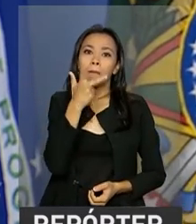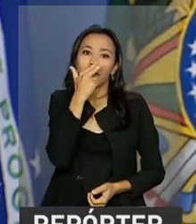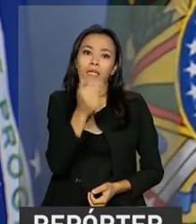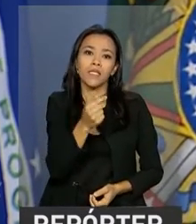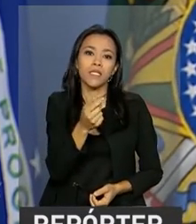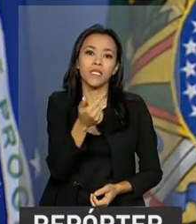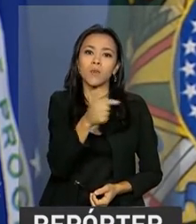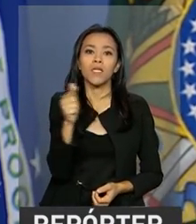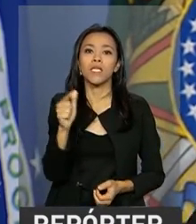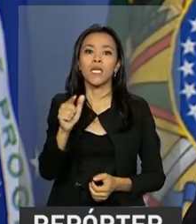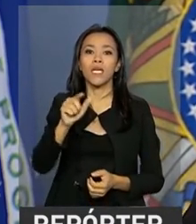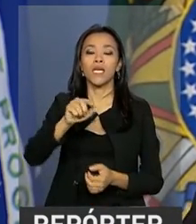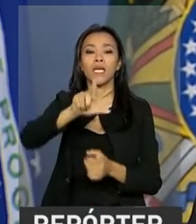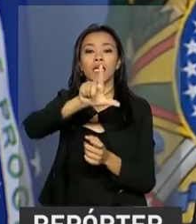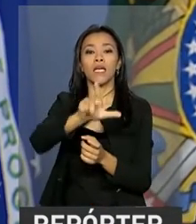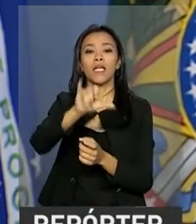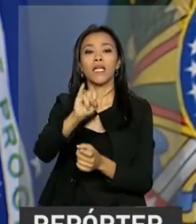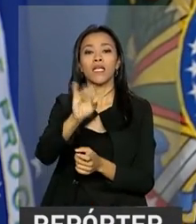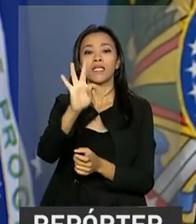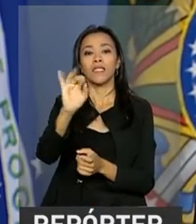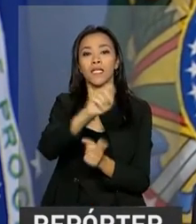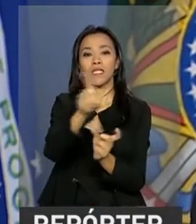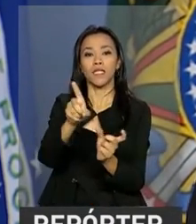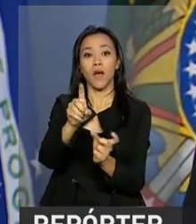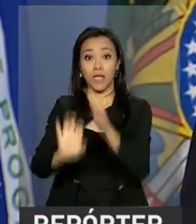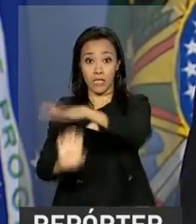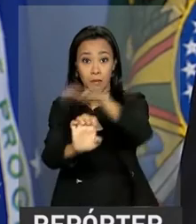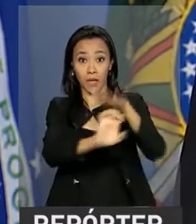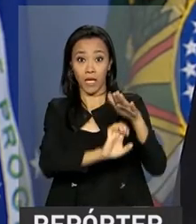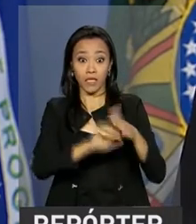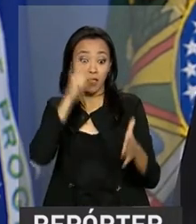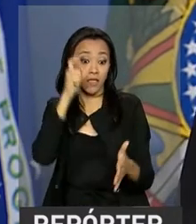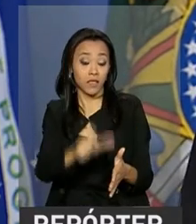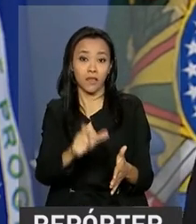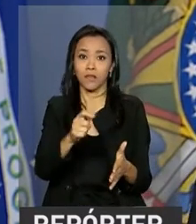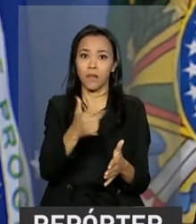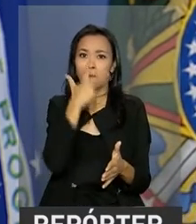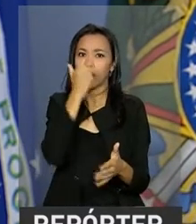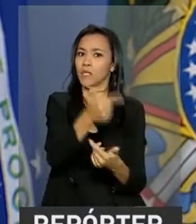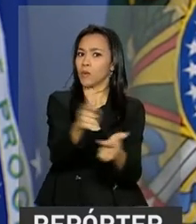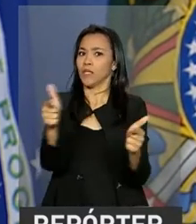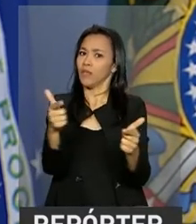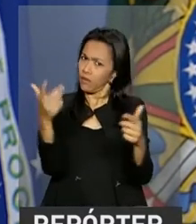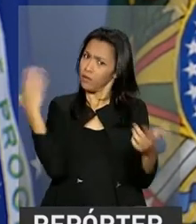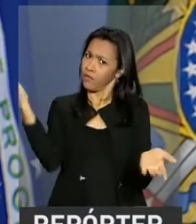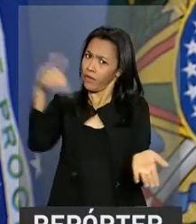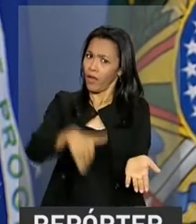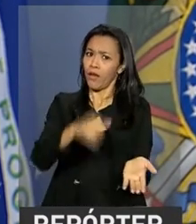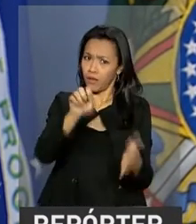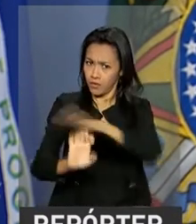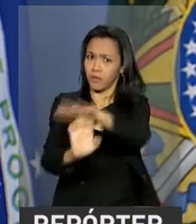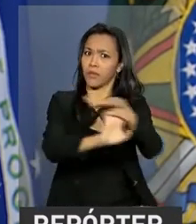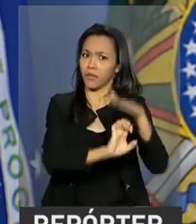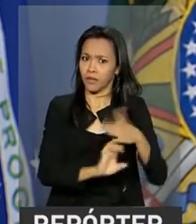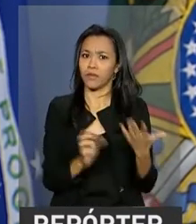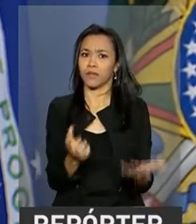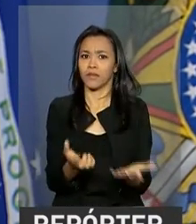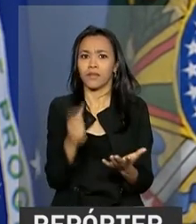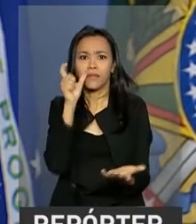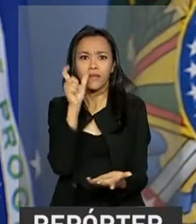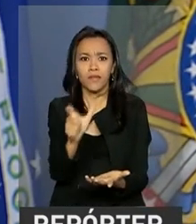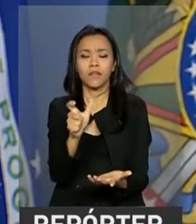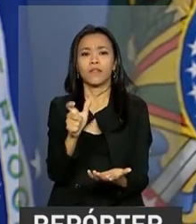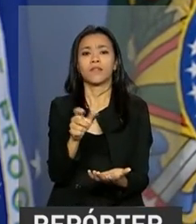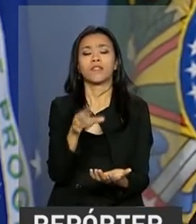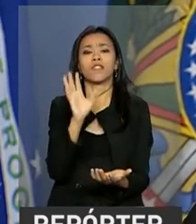visitante e os visitantes vieram e sobre vendo ainda há ainda e portanto entregue